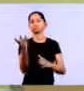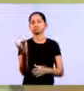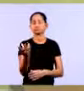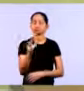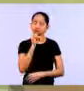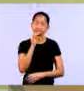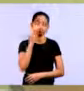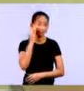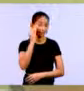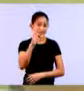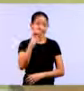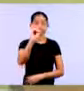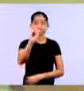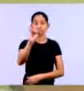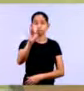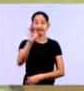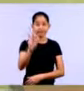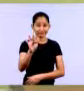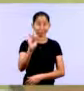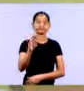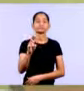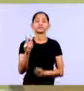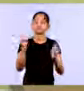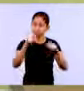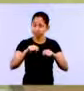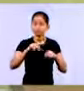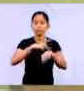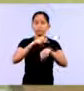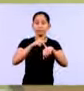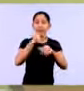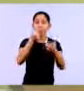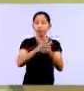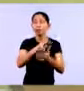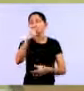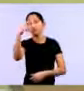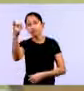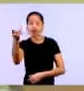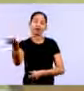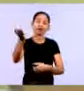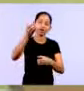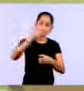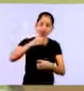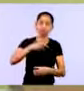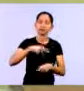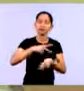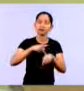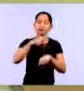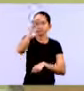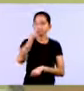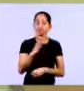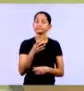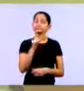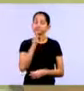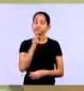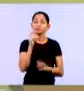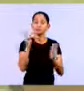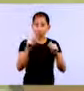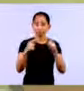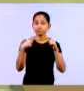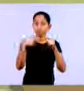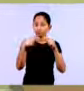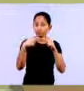por exemplo, o IOF, o imposto de importação, o imposto de exportação. Então, são exemplos